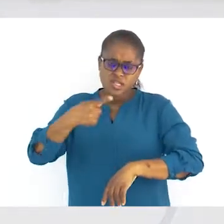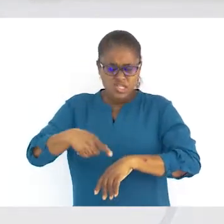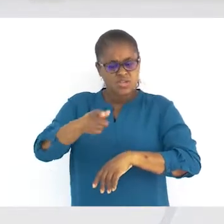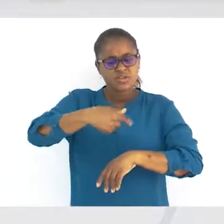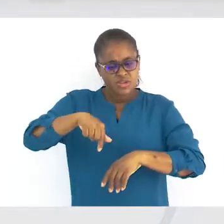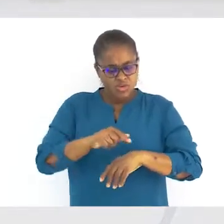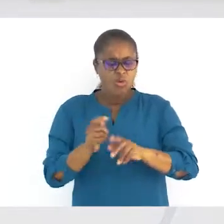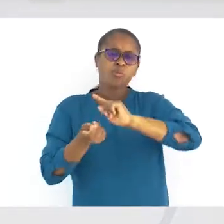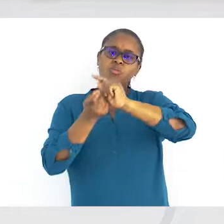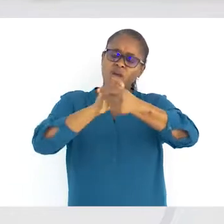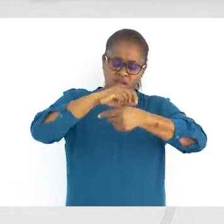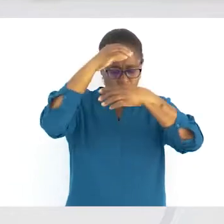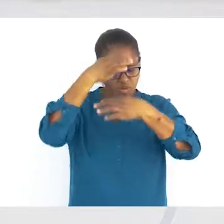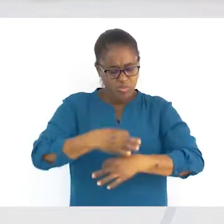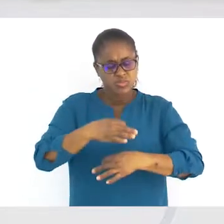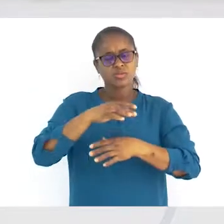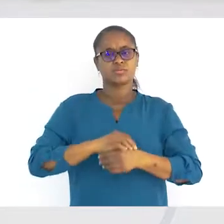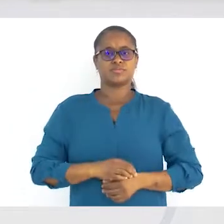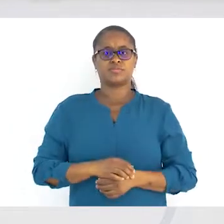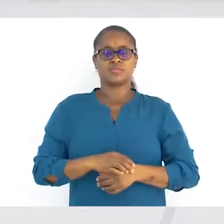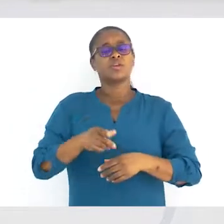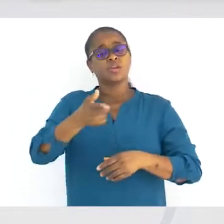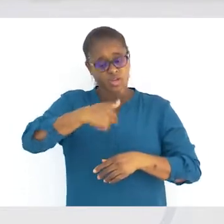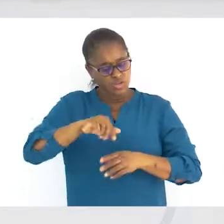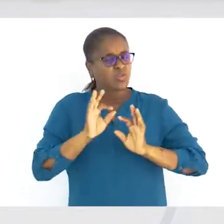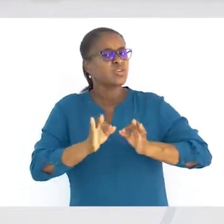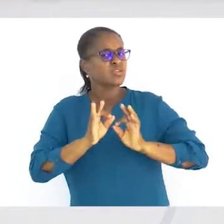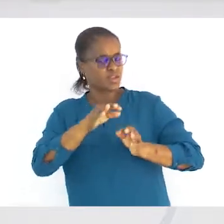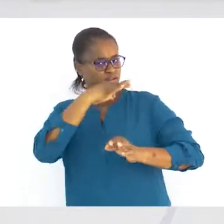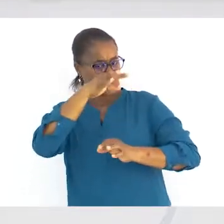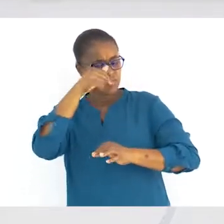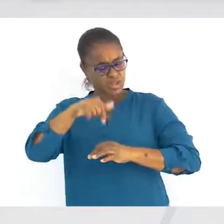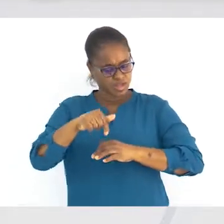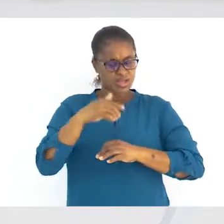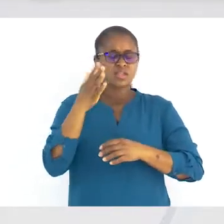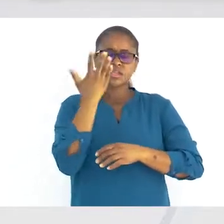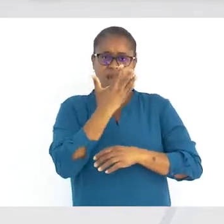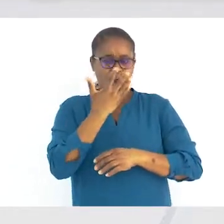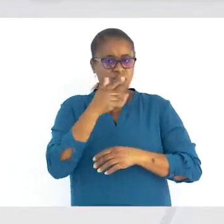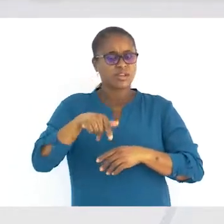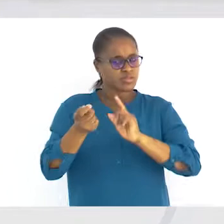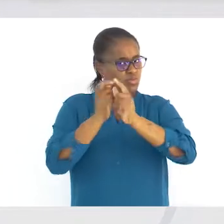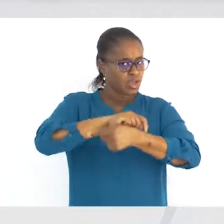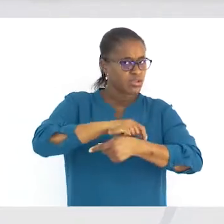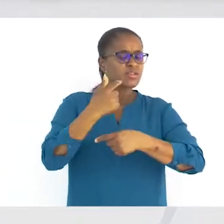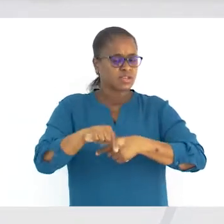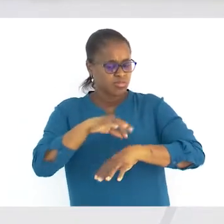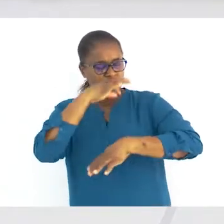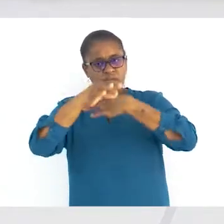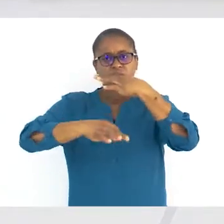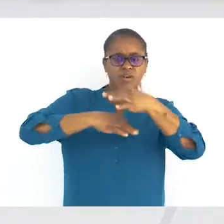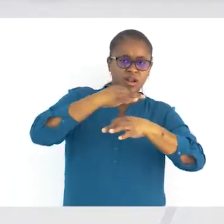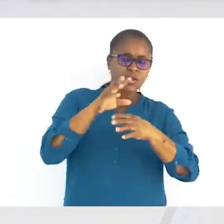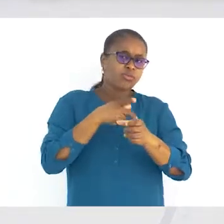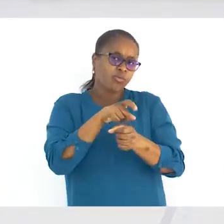nós mudança de comportamento e atitude. E nós já falamos aqui nas aulas dessas mudanças. Estamos a falar